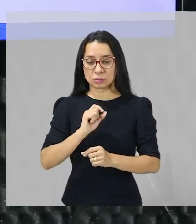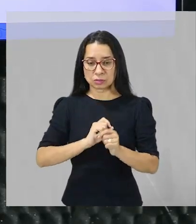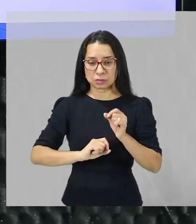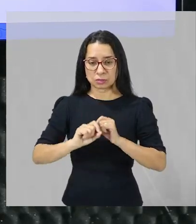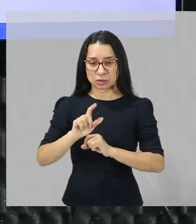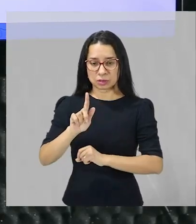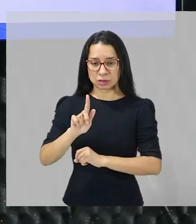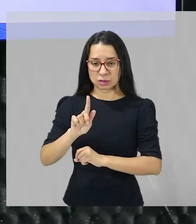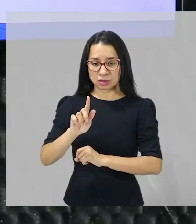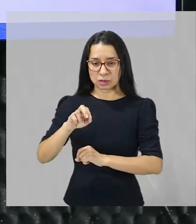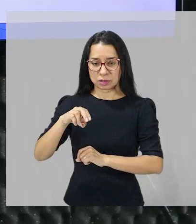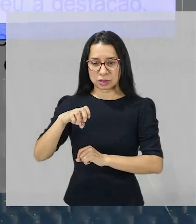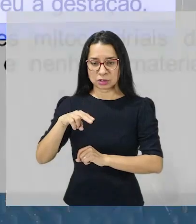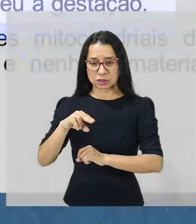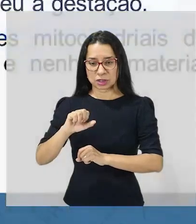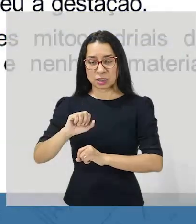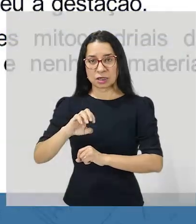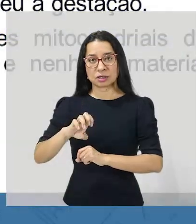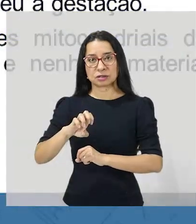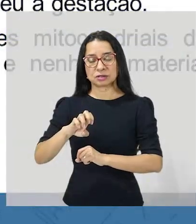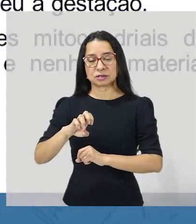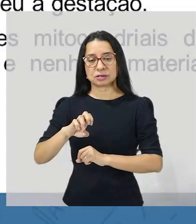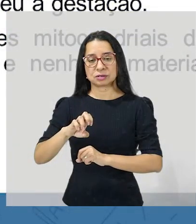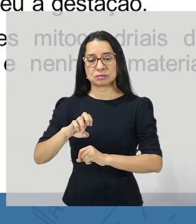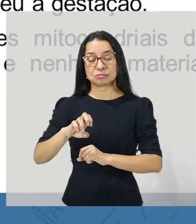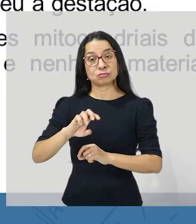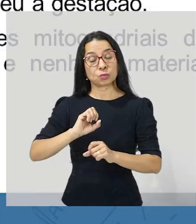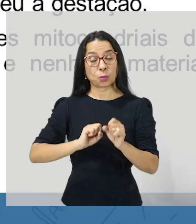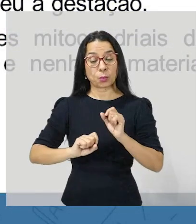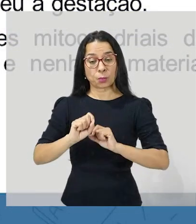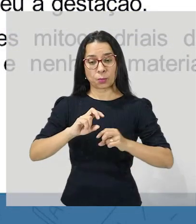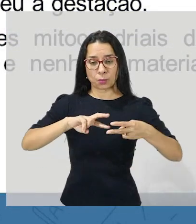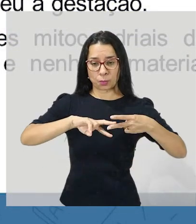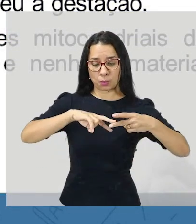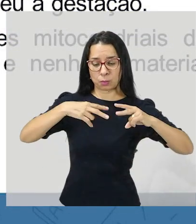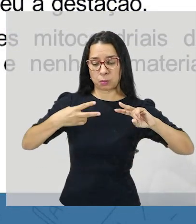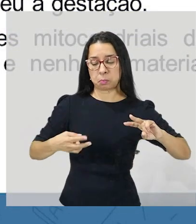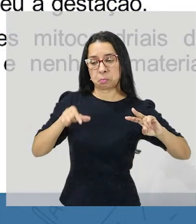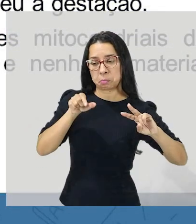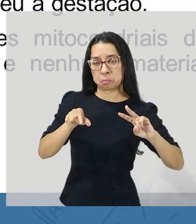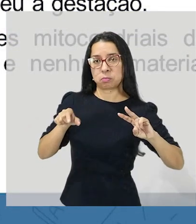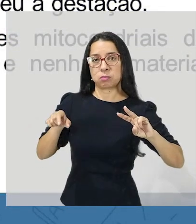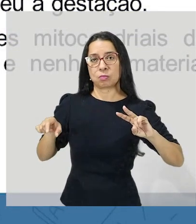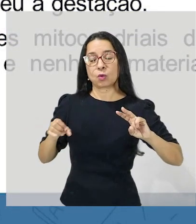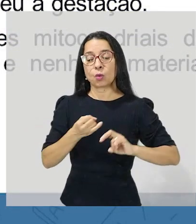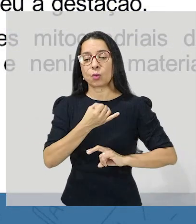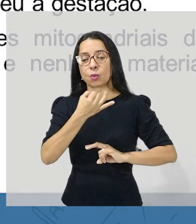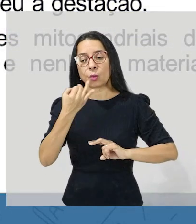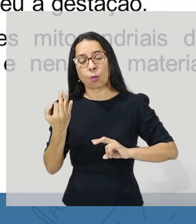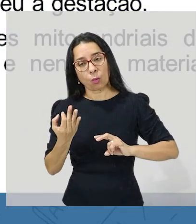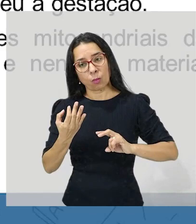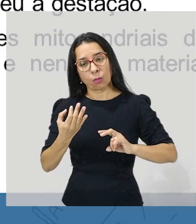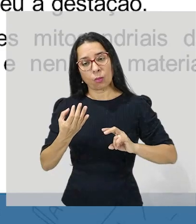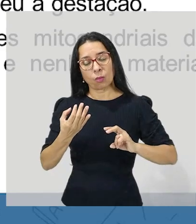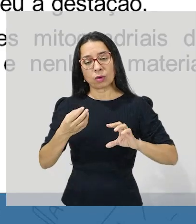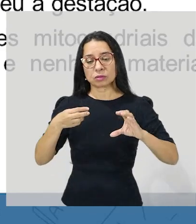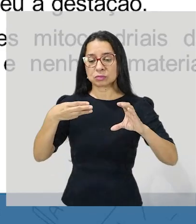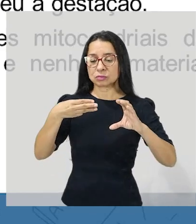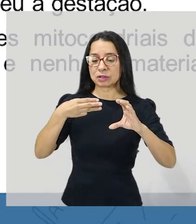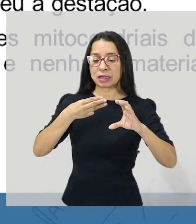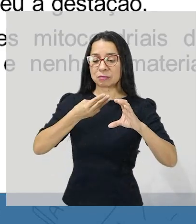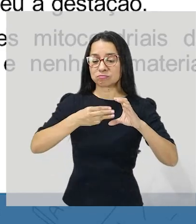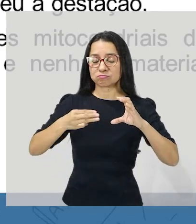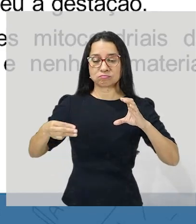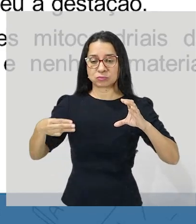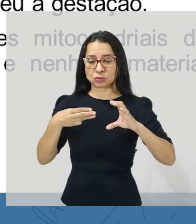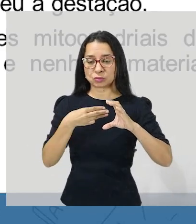genes nucleares do cachorro, quanto que tem de genes mitocondriais, tá? Então, é